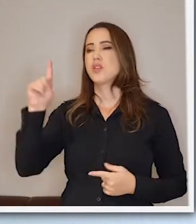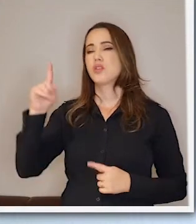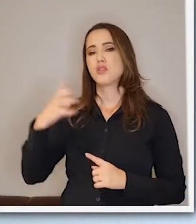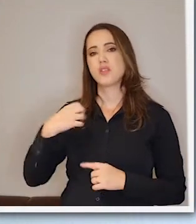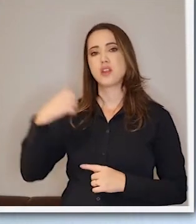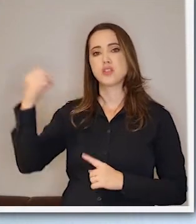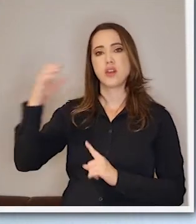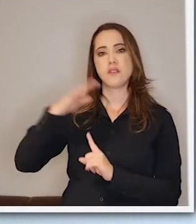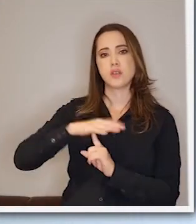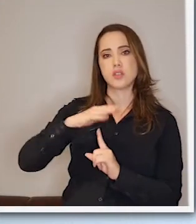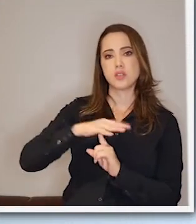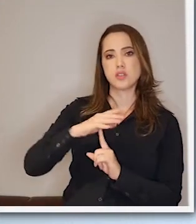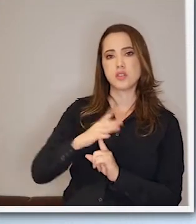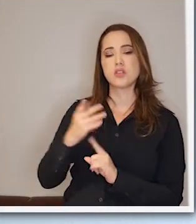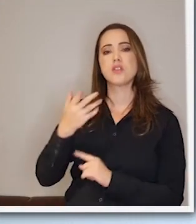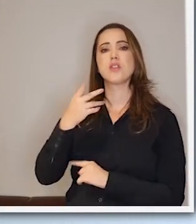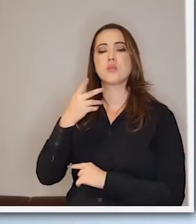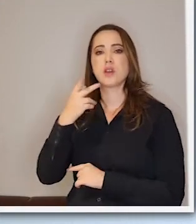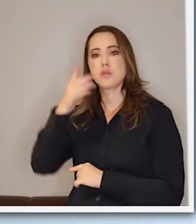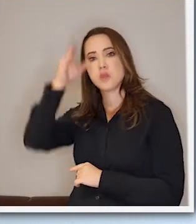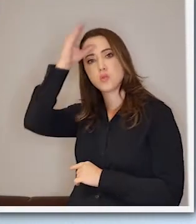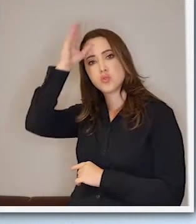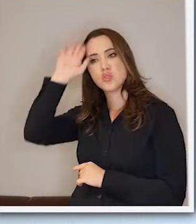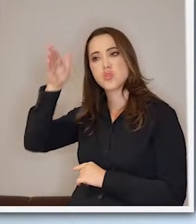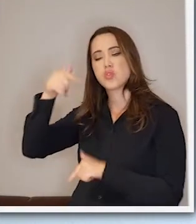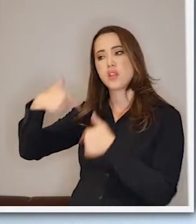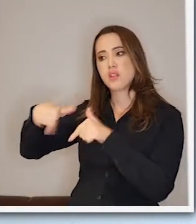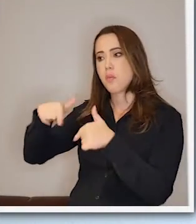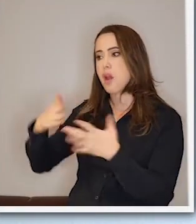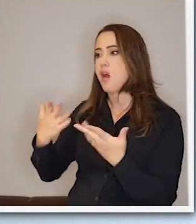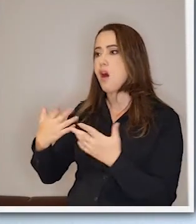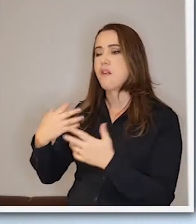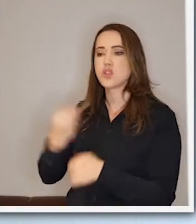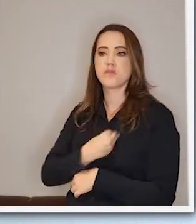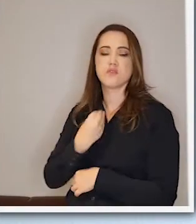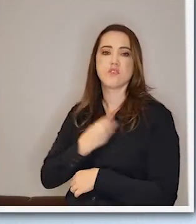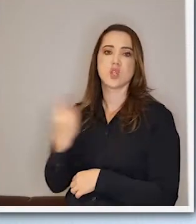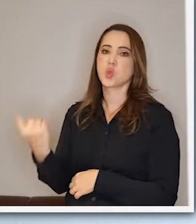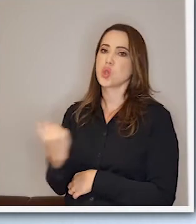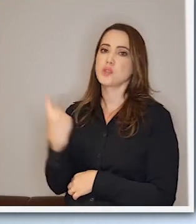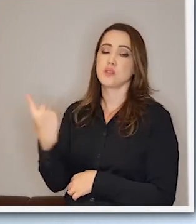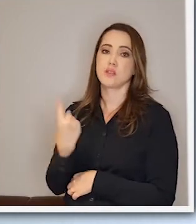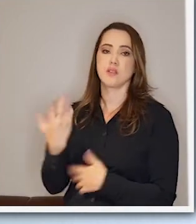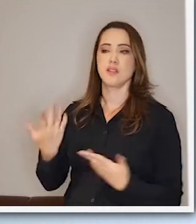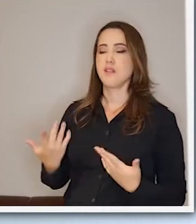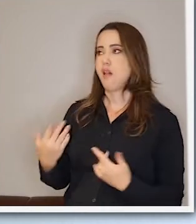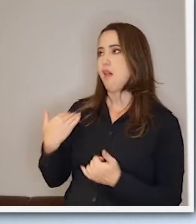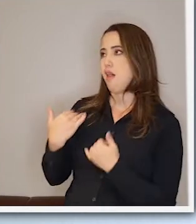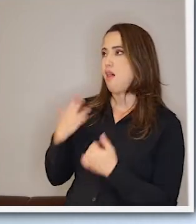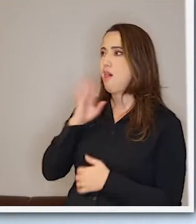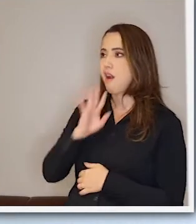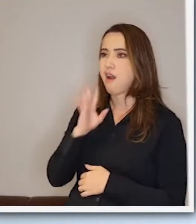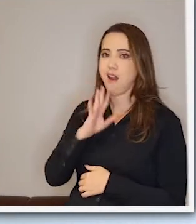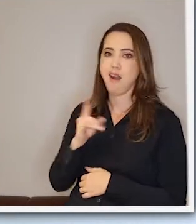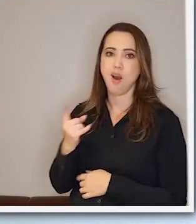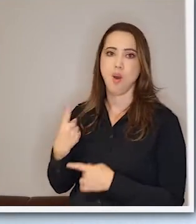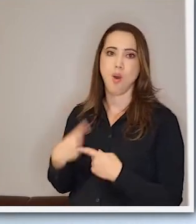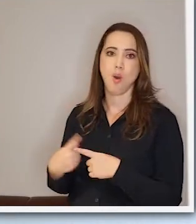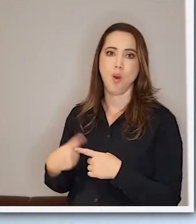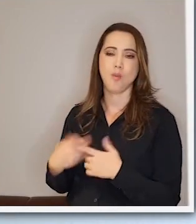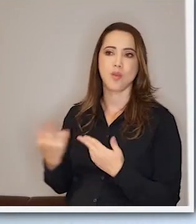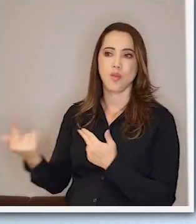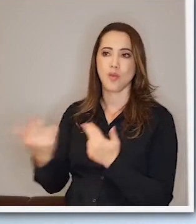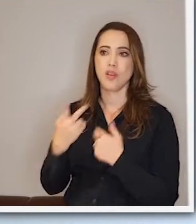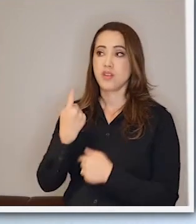choque, né? Porque não tinha. E quando eu ia para Curitiba, ele já morava sozinho, ele já trabalhava, ele já andava de bicicleta, fazia